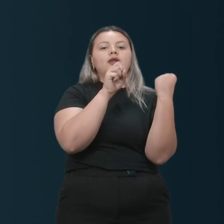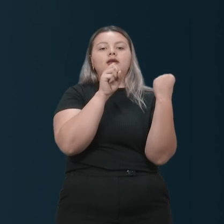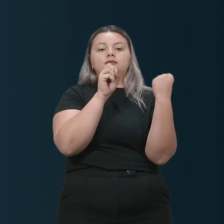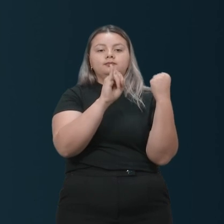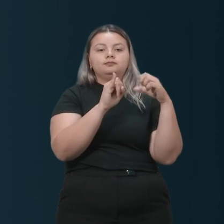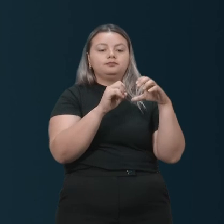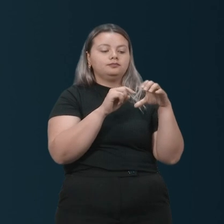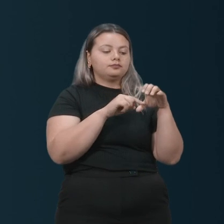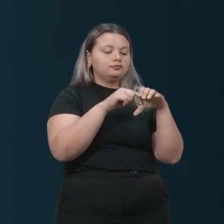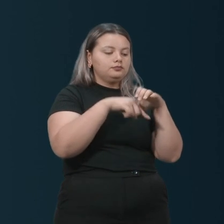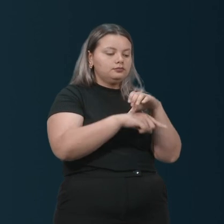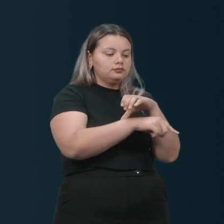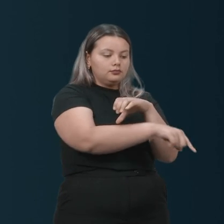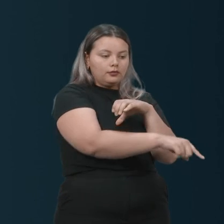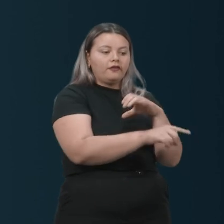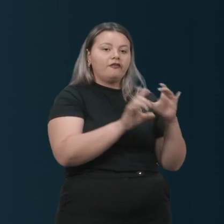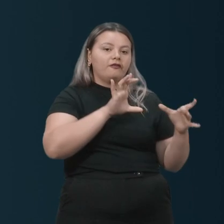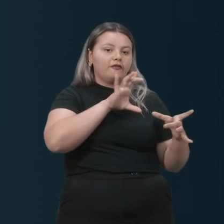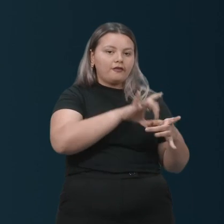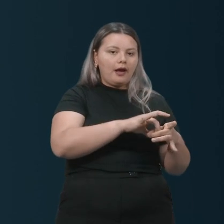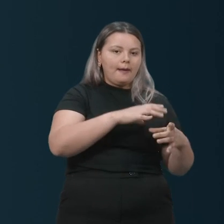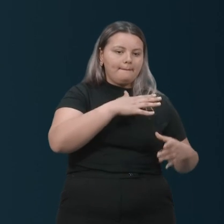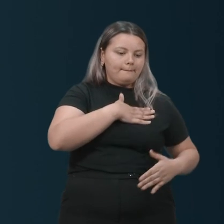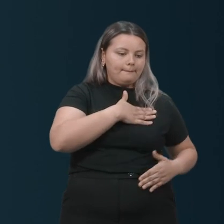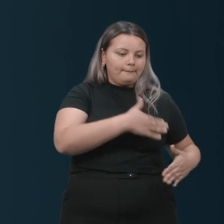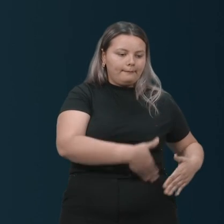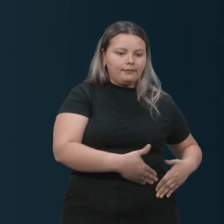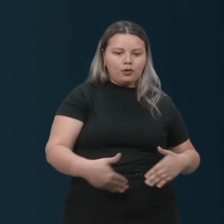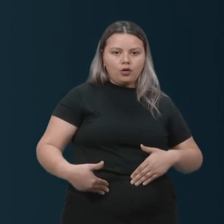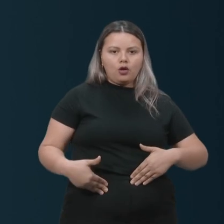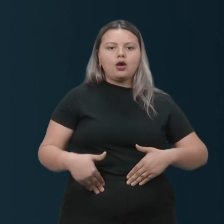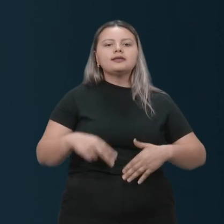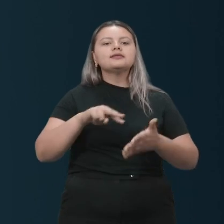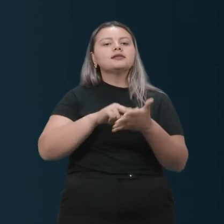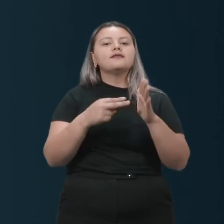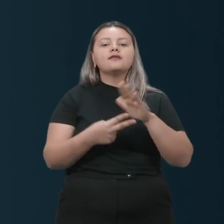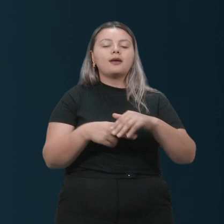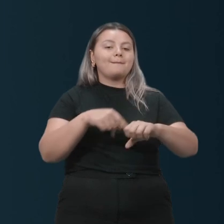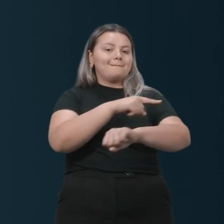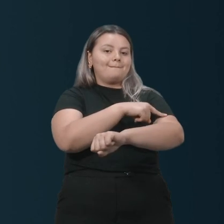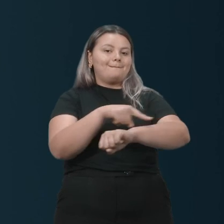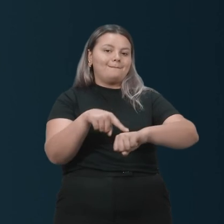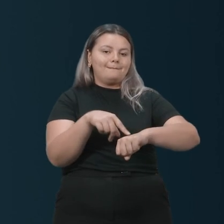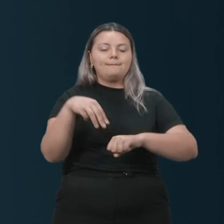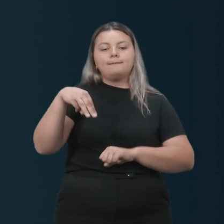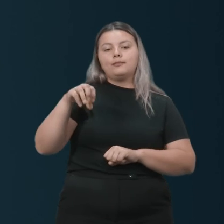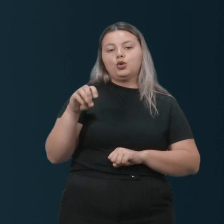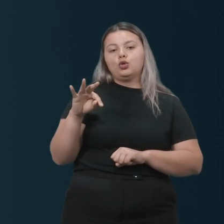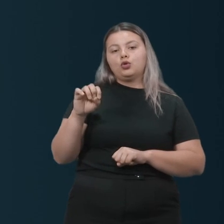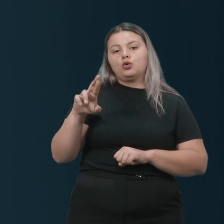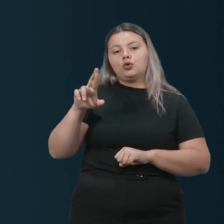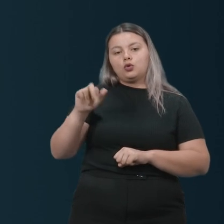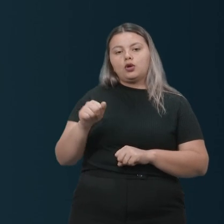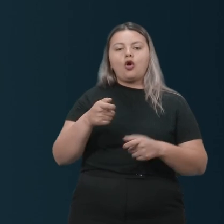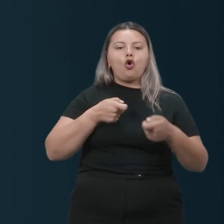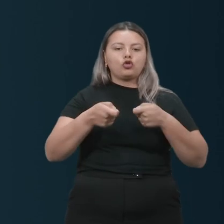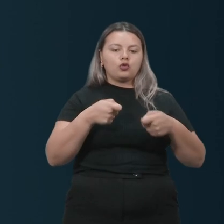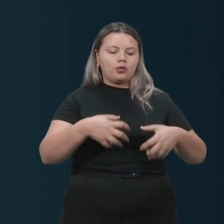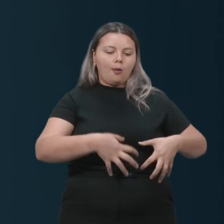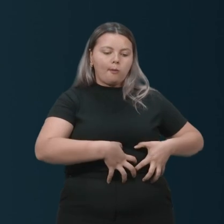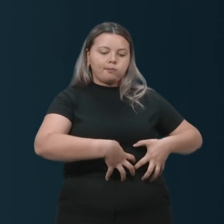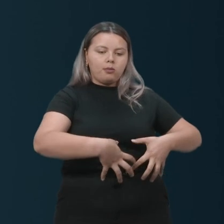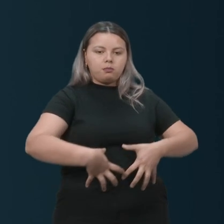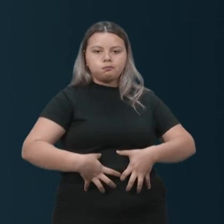para a periferia, esse nervo tem funções motoras, porque ele vai ser relacionado com o controle